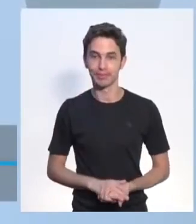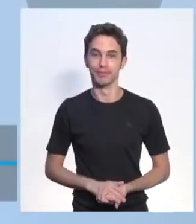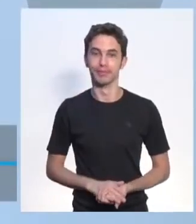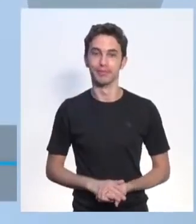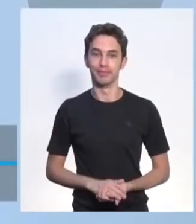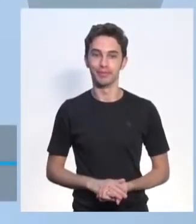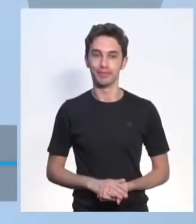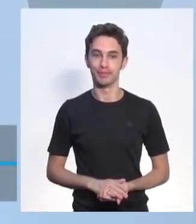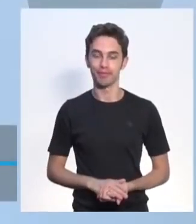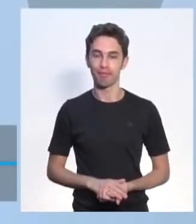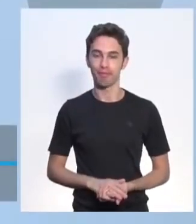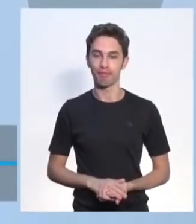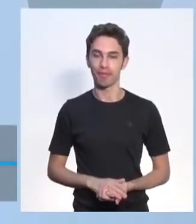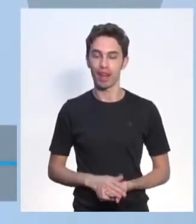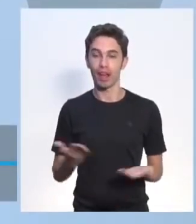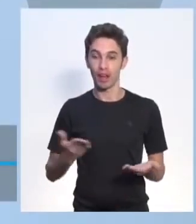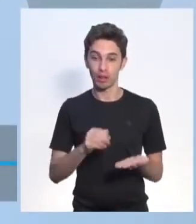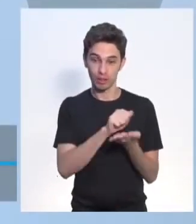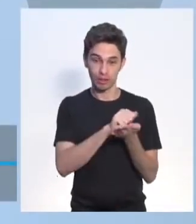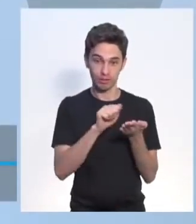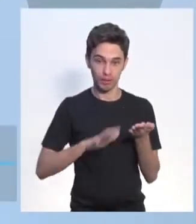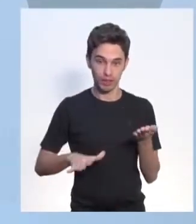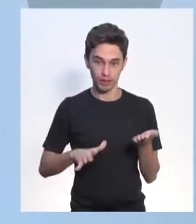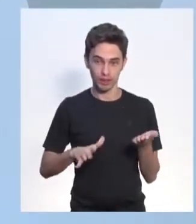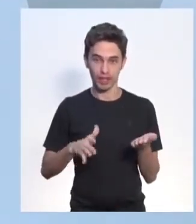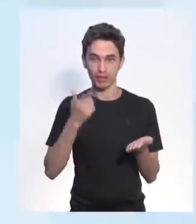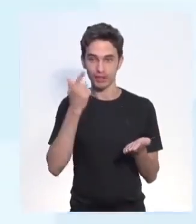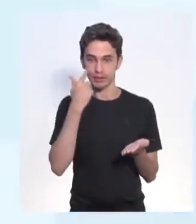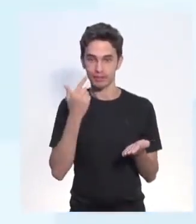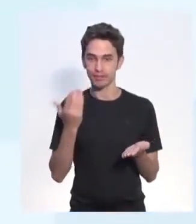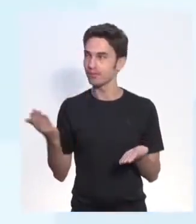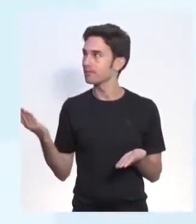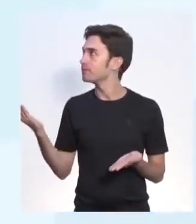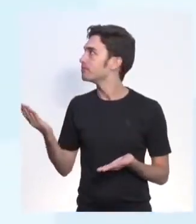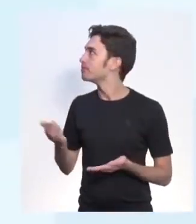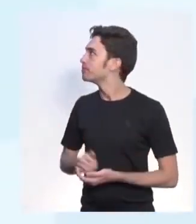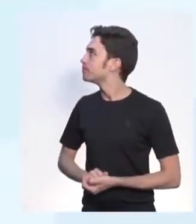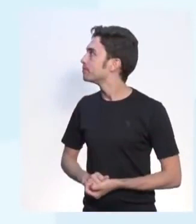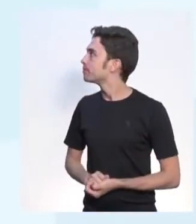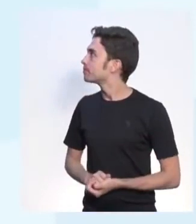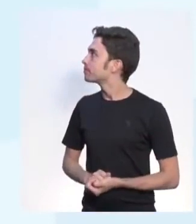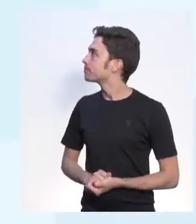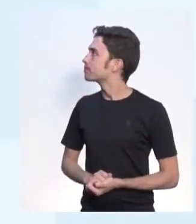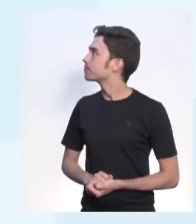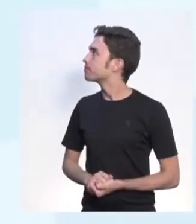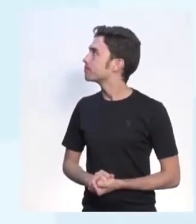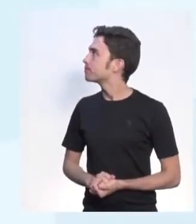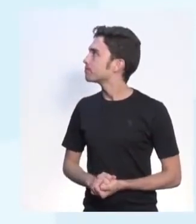Vamos então para uma atividade na tela.